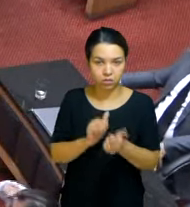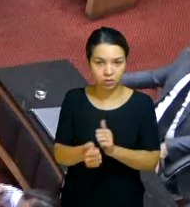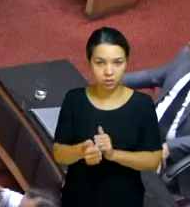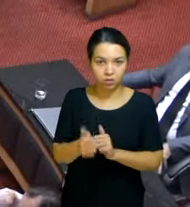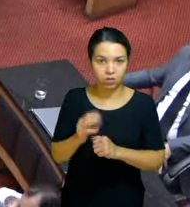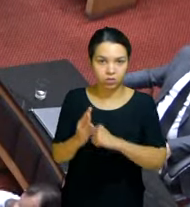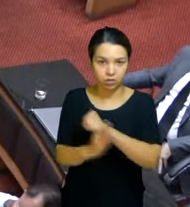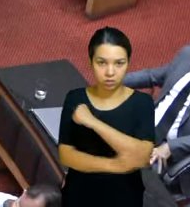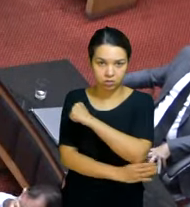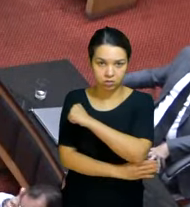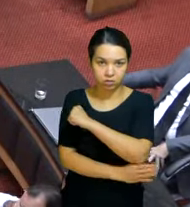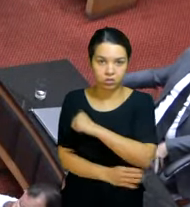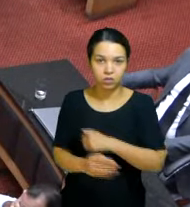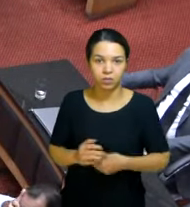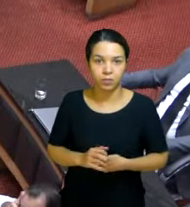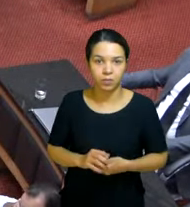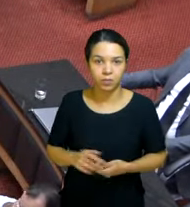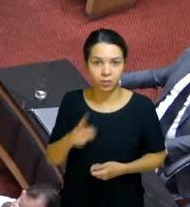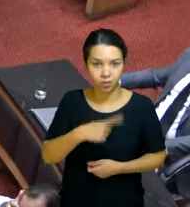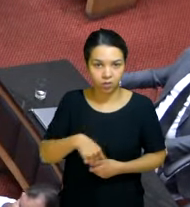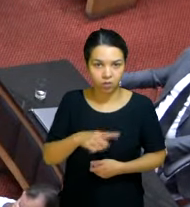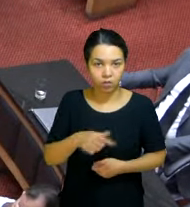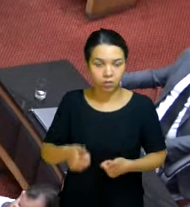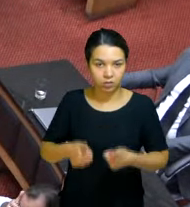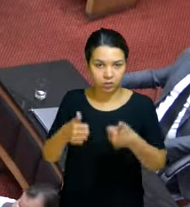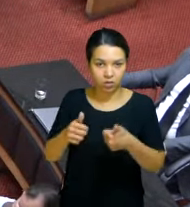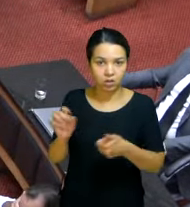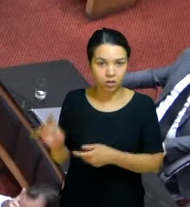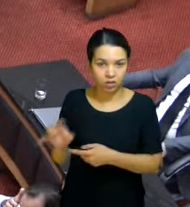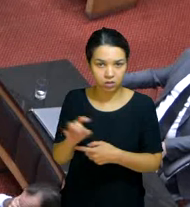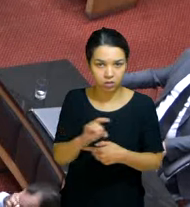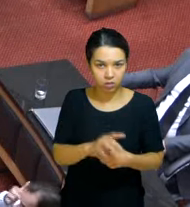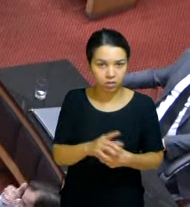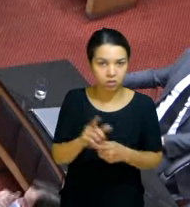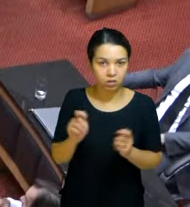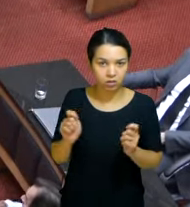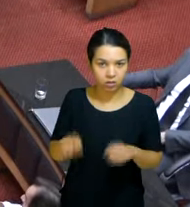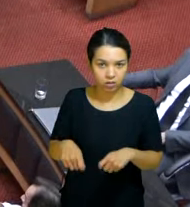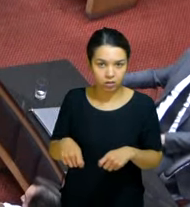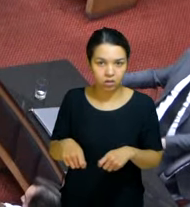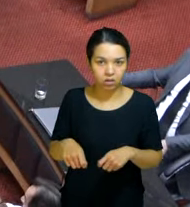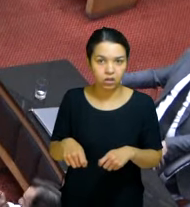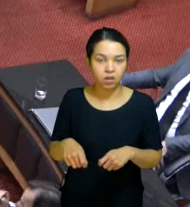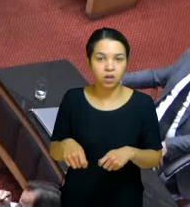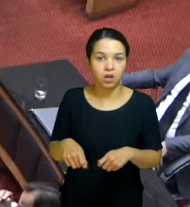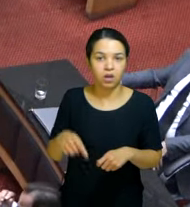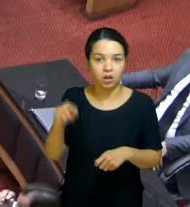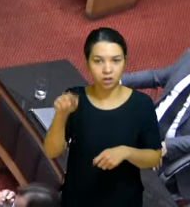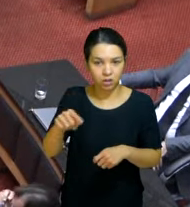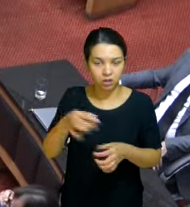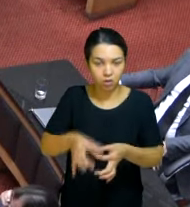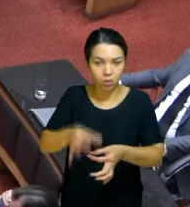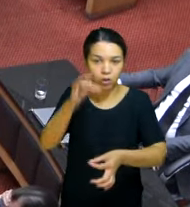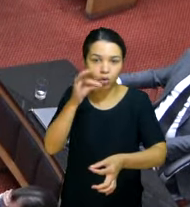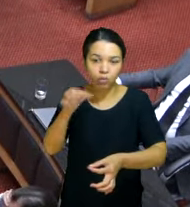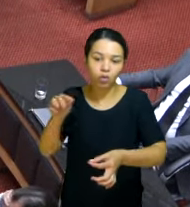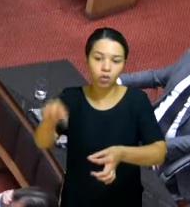Acho que, gente, para a gente otimizar, acho que as pessoas podem fazer a fala aqui, pelo aparte, que fica mais